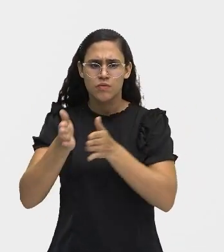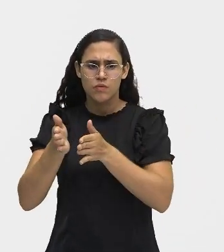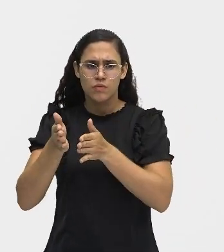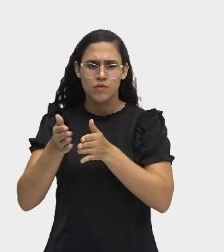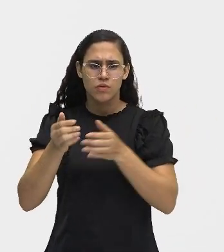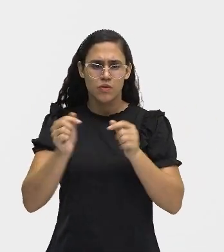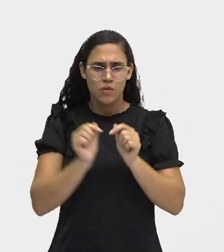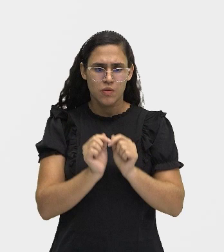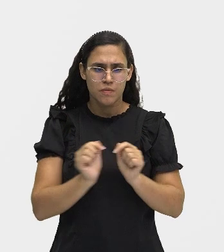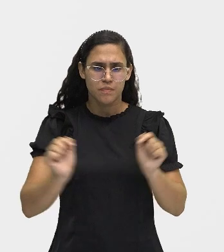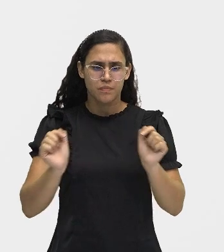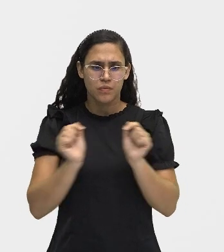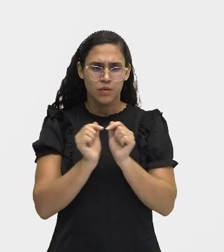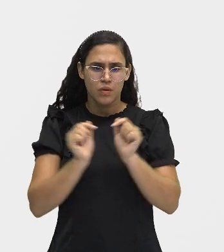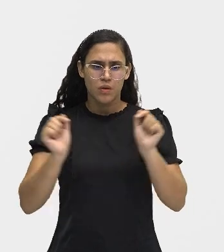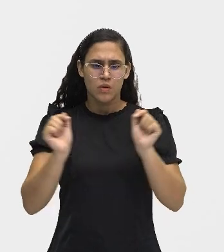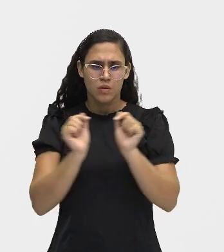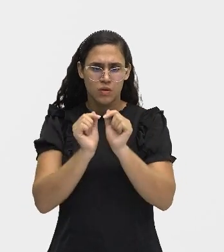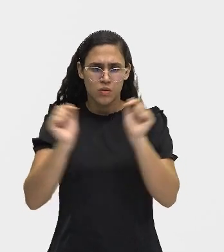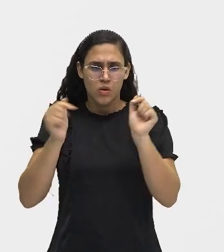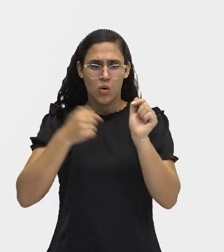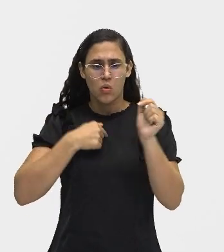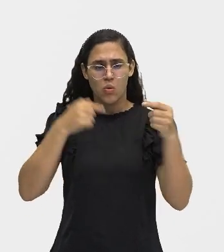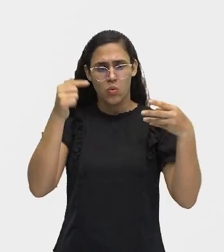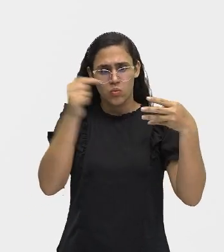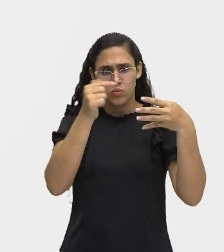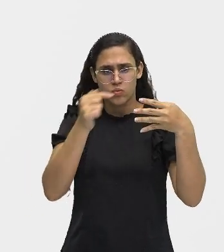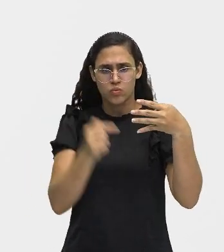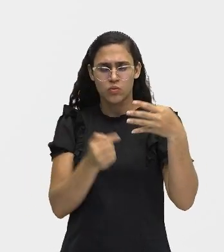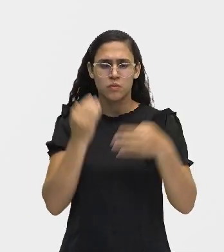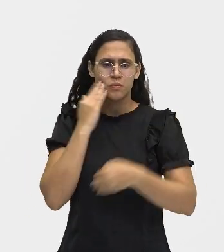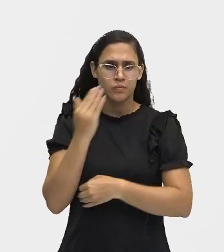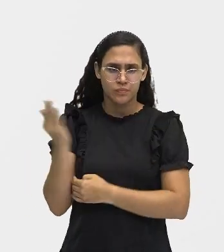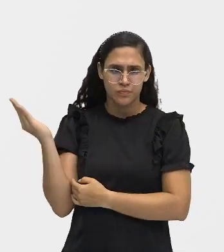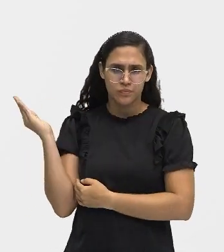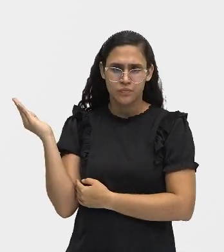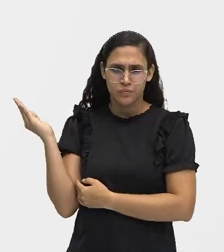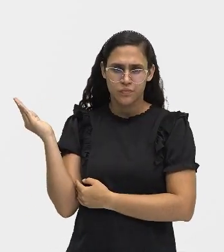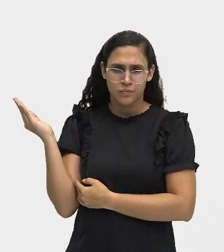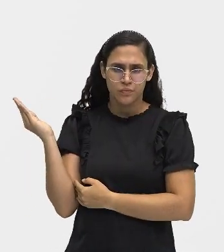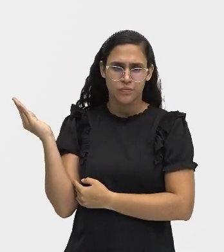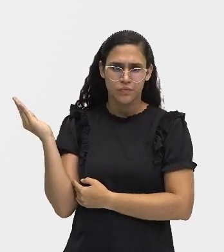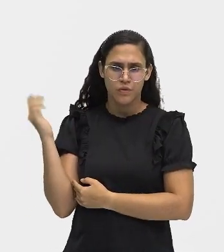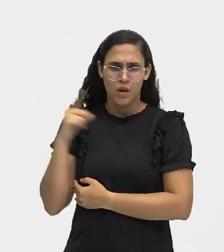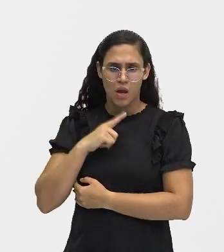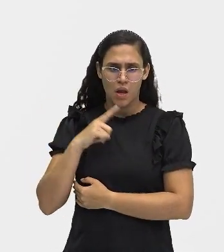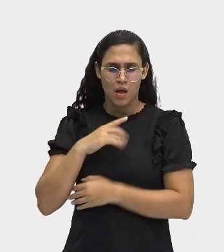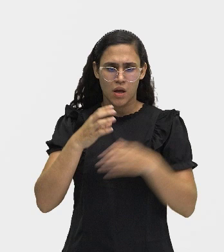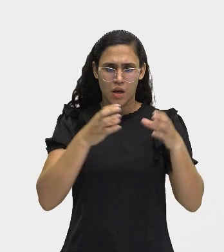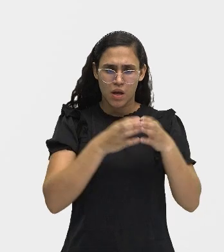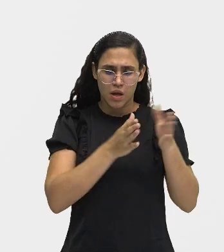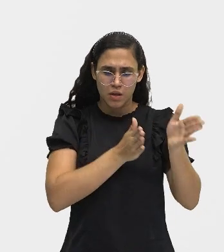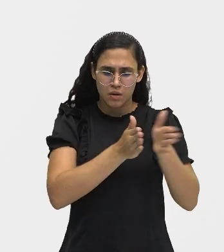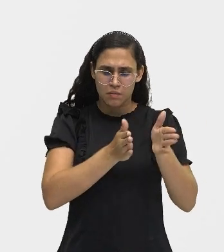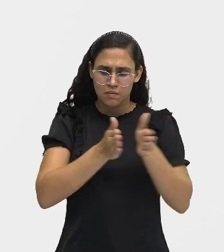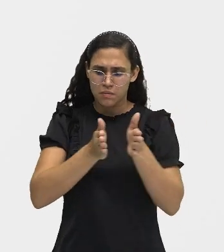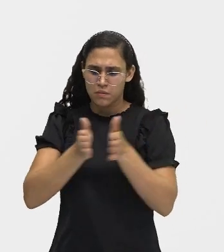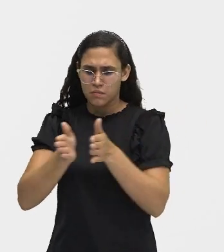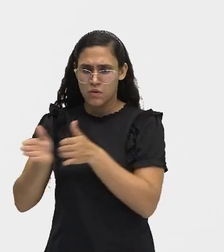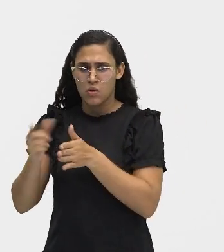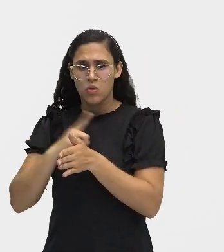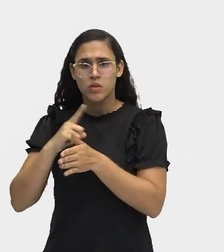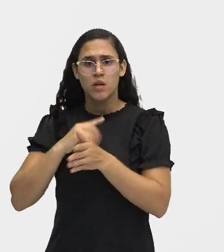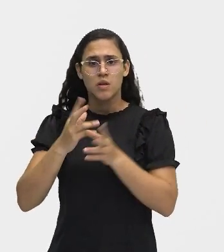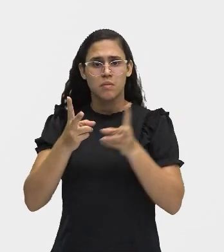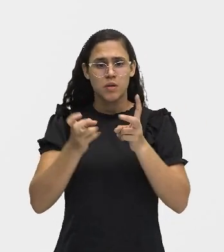paleozoico, mesozoico, né? Cenozoico. Então, quais foram os seres vivos que viveram em cada era, né? Então, a gente consegue observar por conta